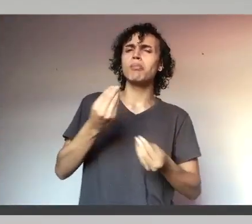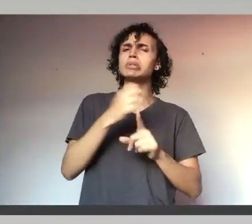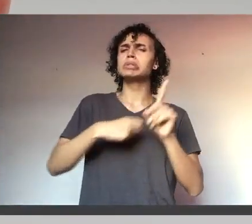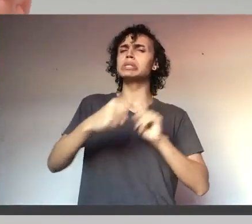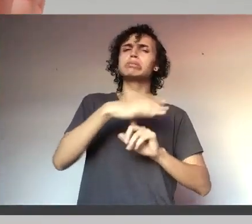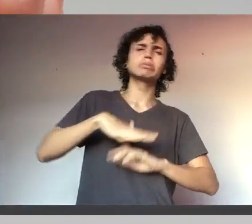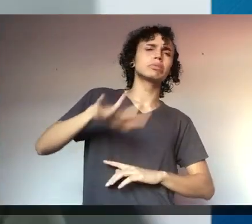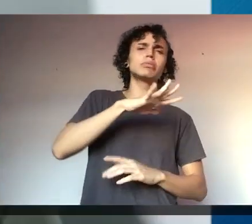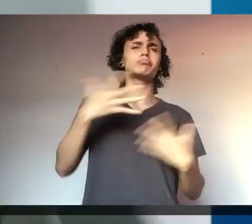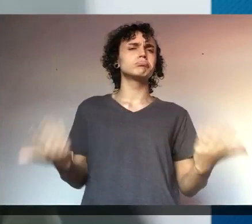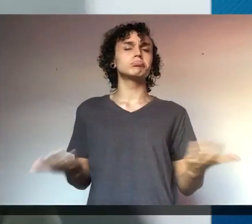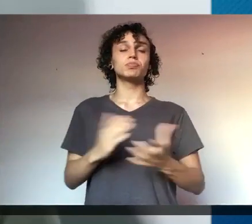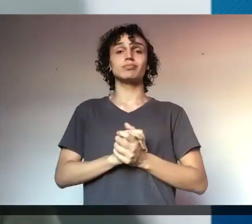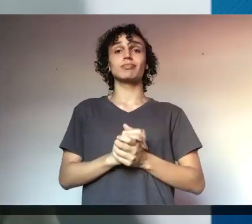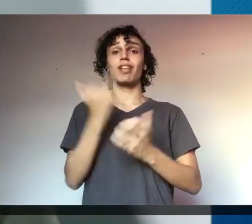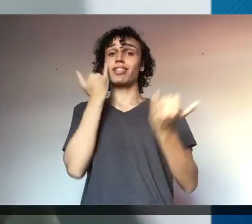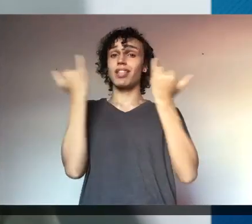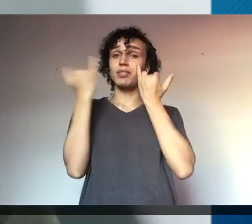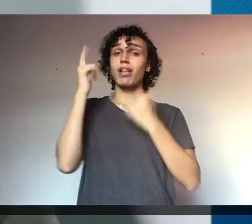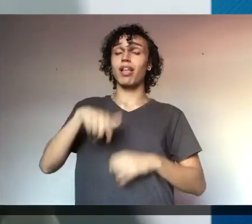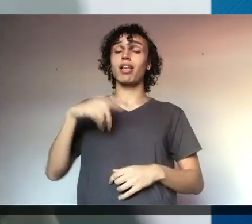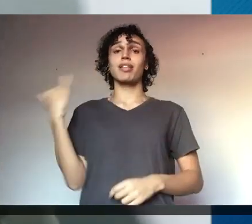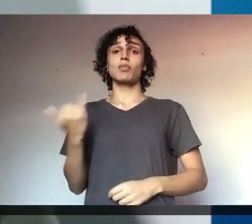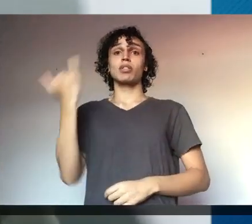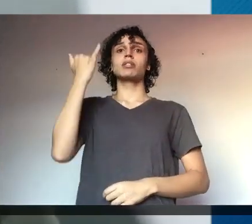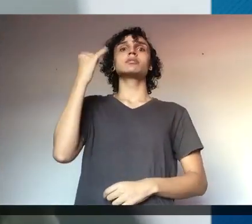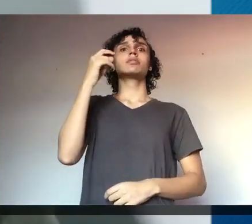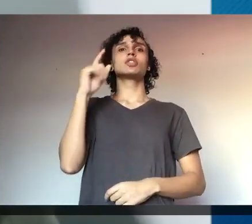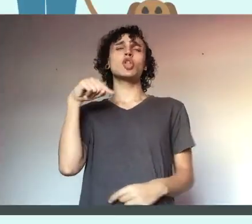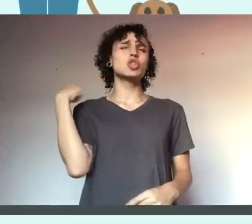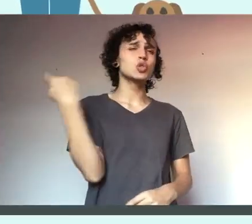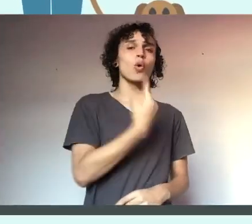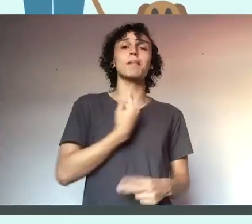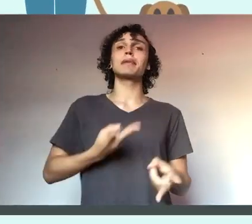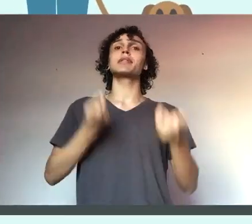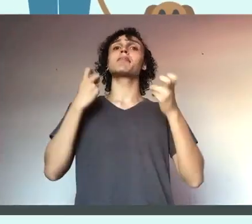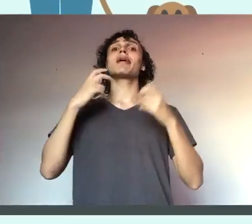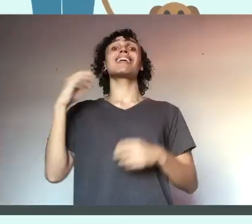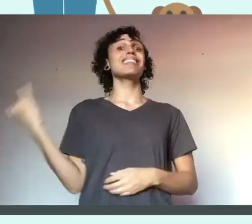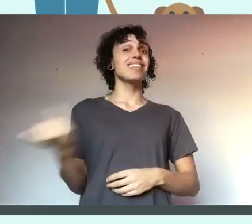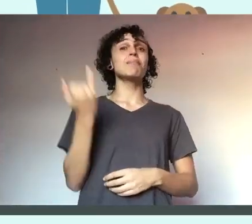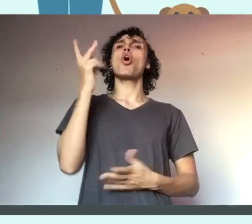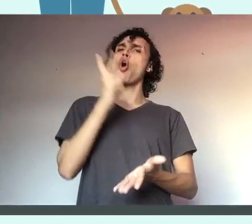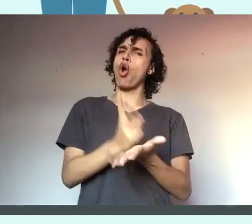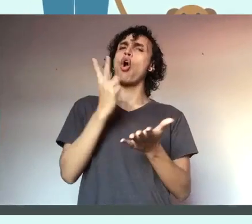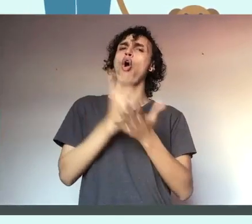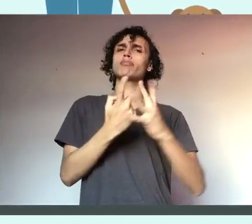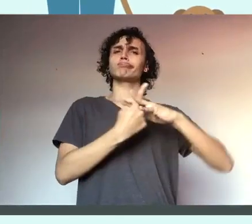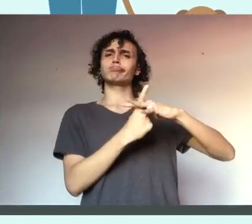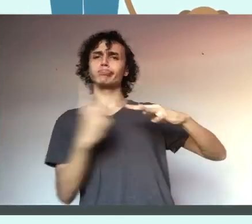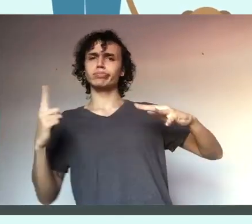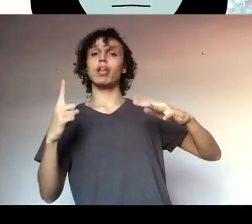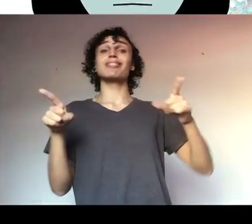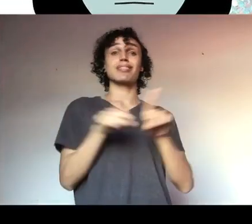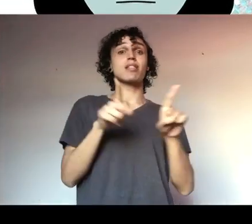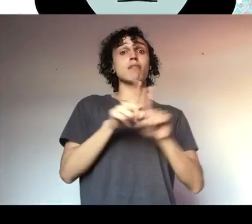sociedade? Esses dados têm sido muito importantes, principalmente para cada um de nós ver ainda a importância do distanciamento